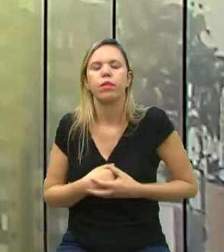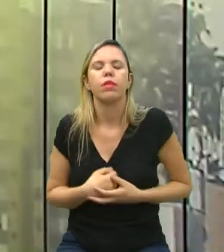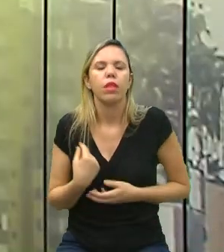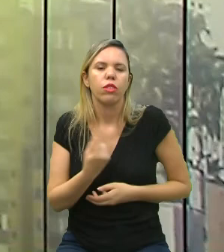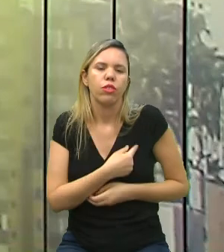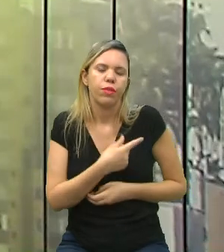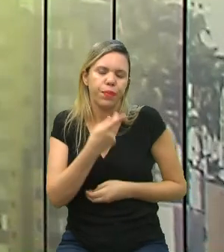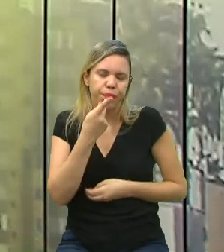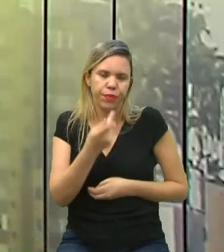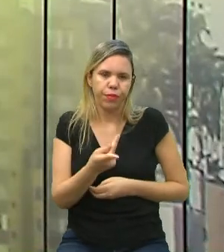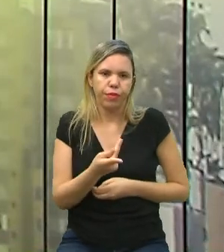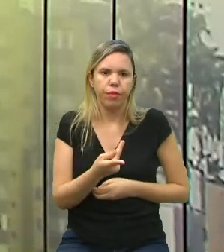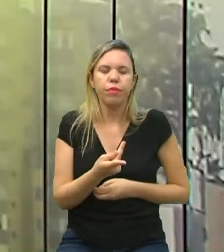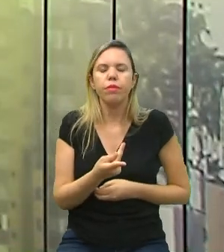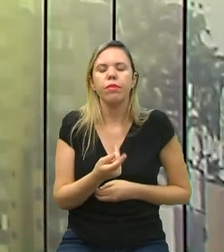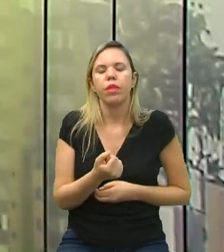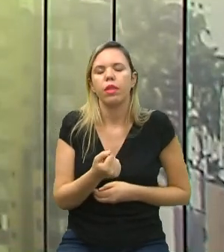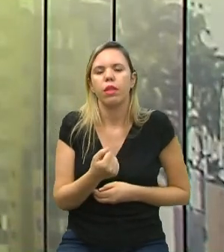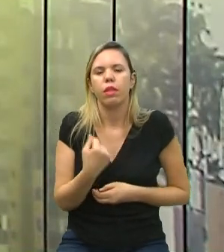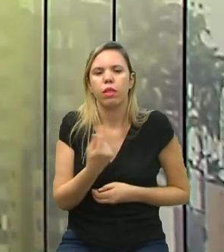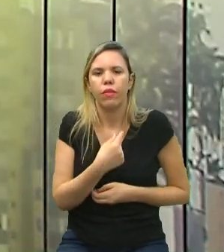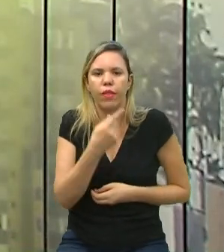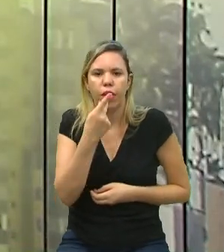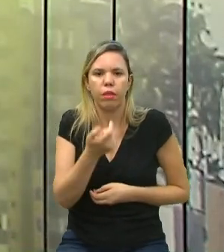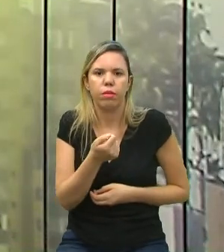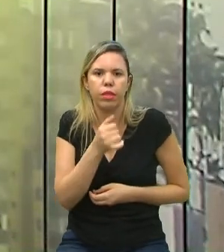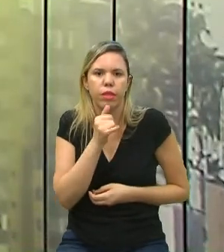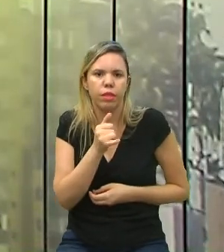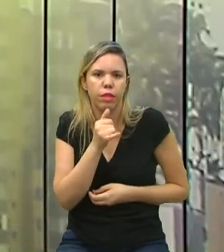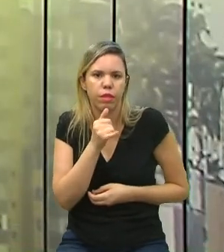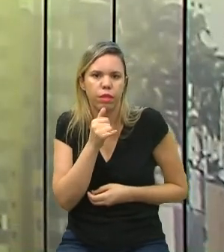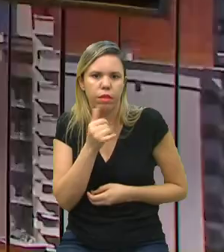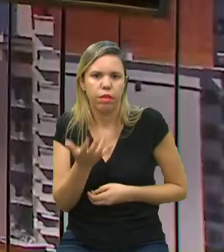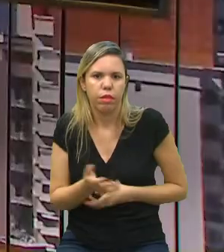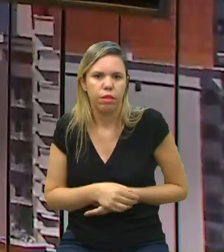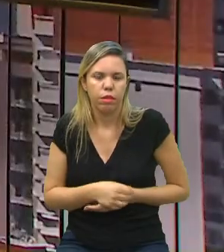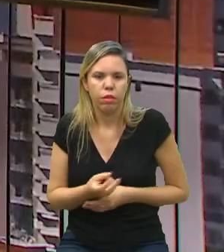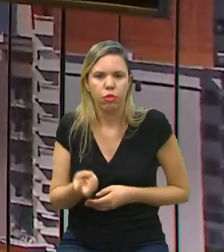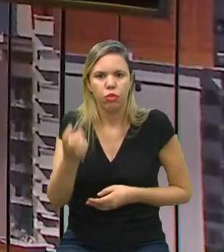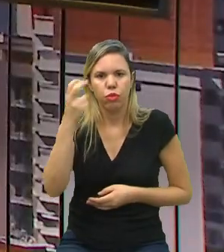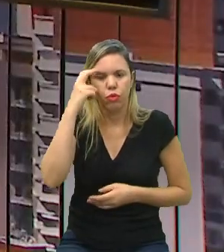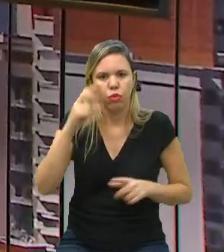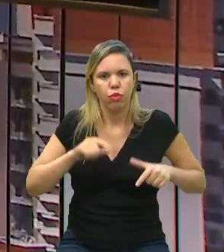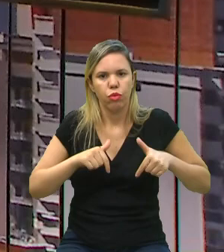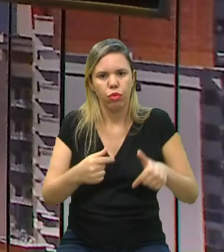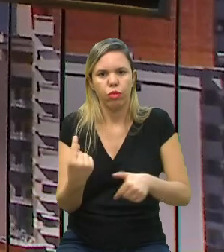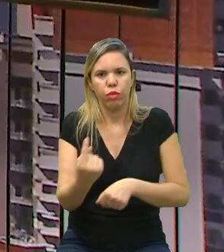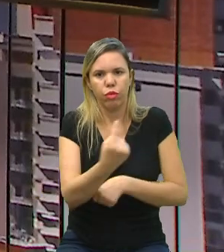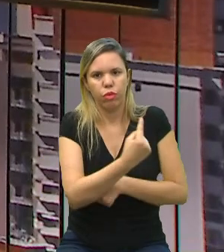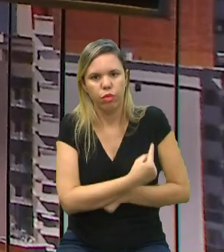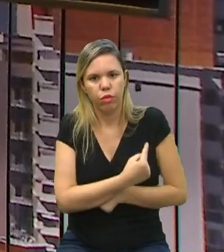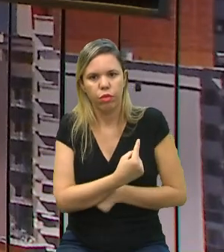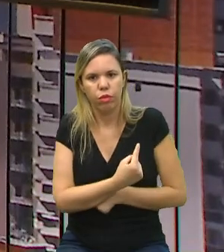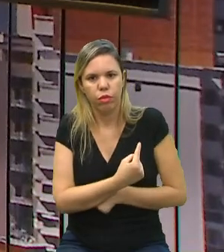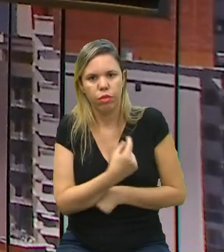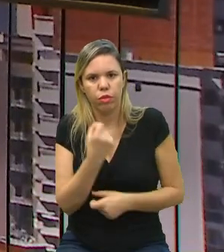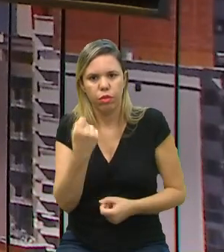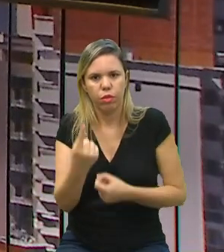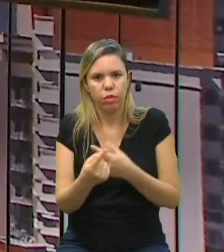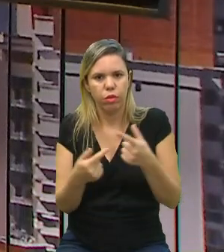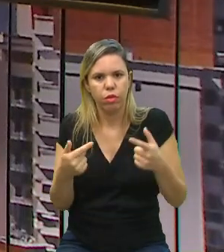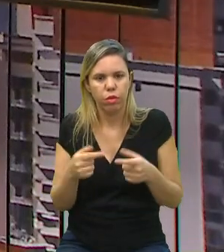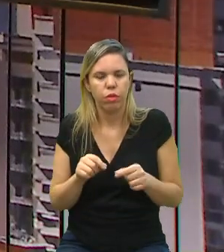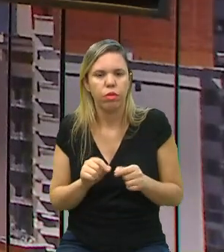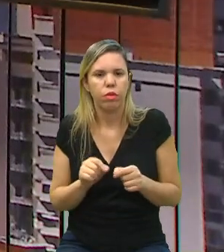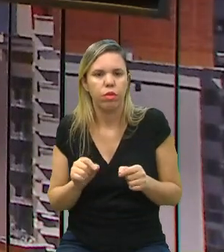que, cultura e ação de cada um. Só que tem alguns aspectos que dizem respeito a políticas públicas. Um